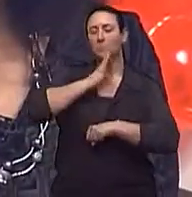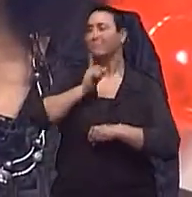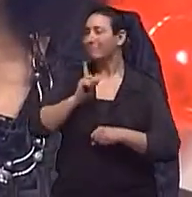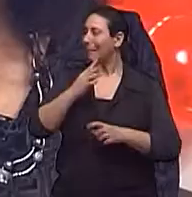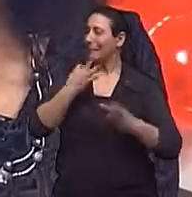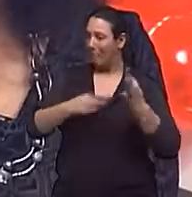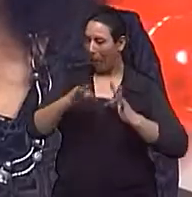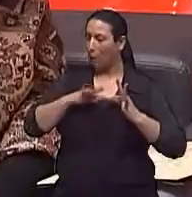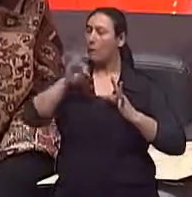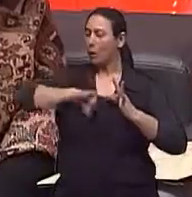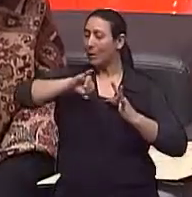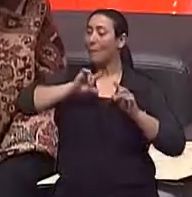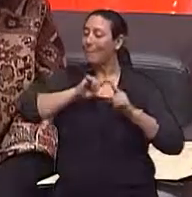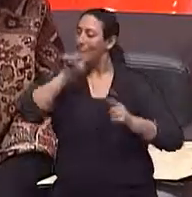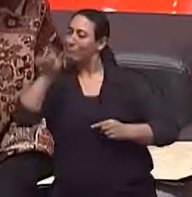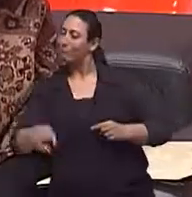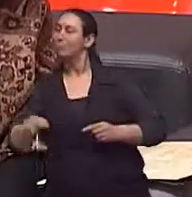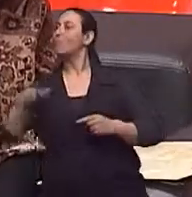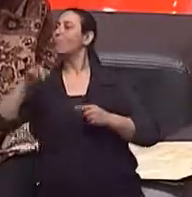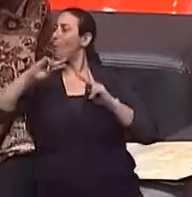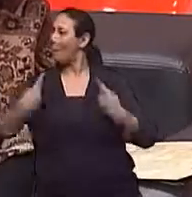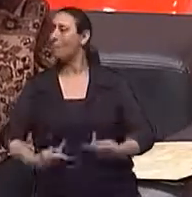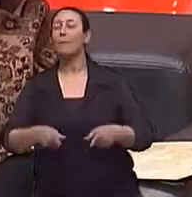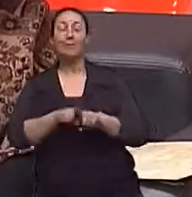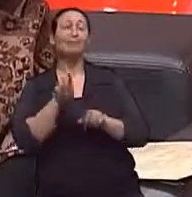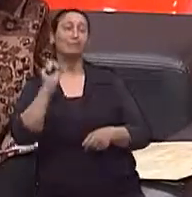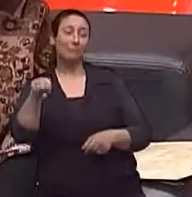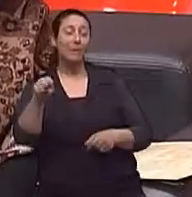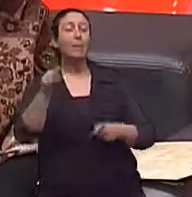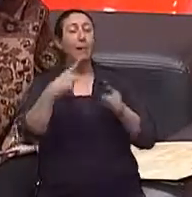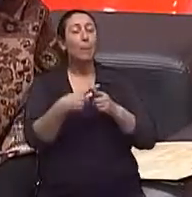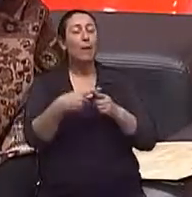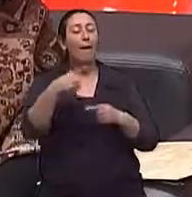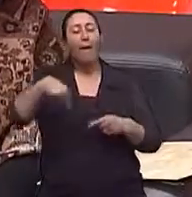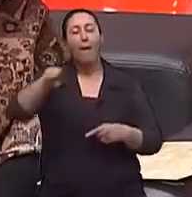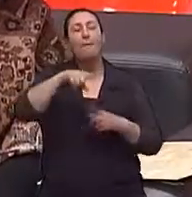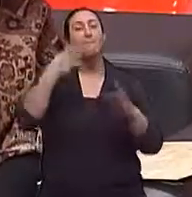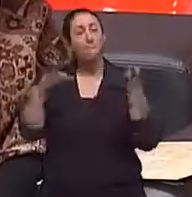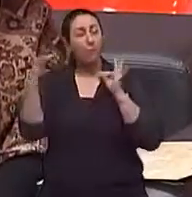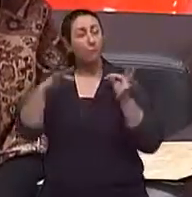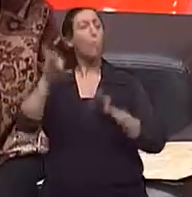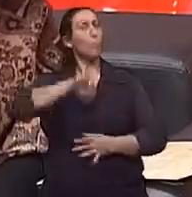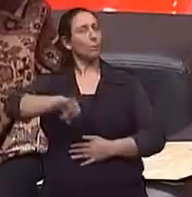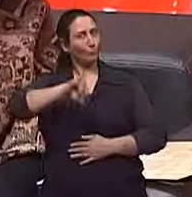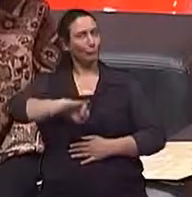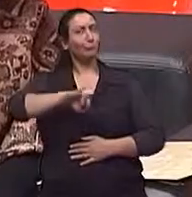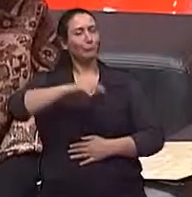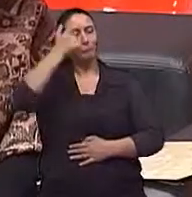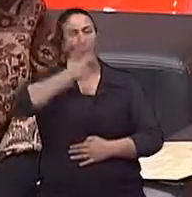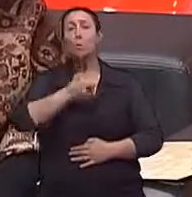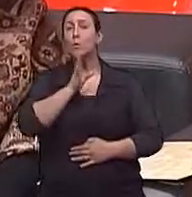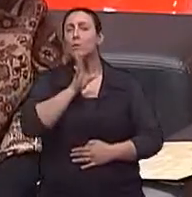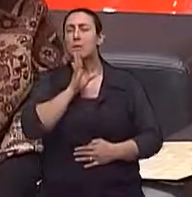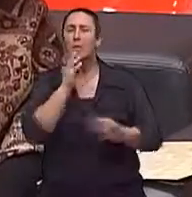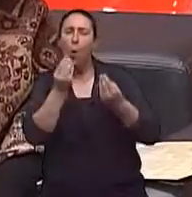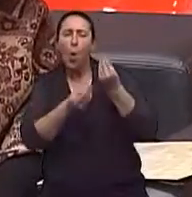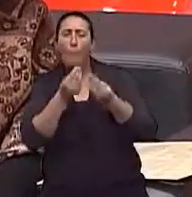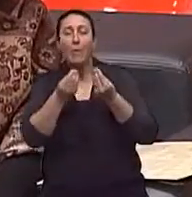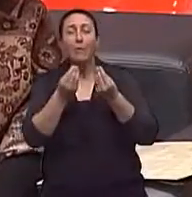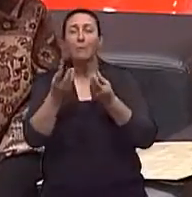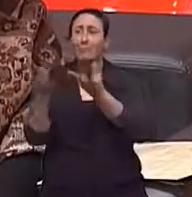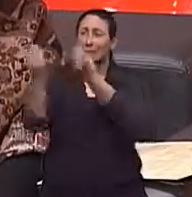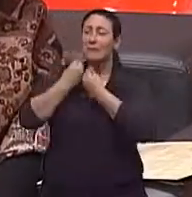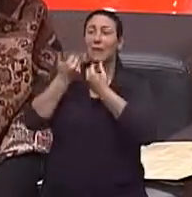isso é que também é justamente isso a técnica nos dá a possibilidade de um atendimento que às vezes formatado